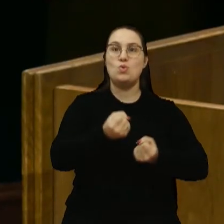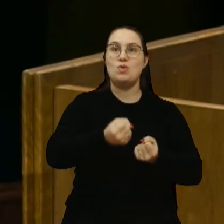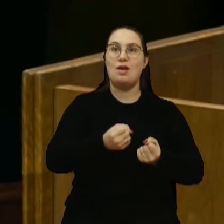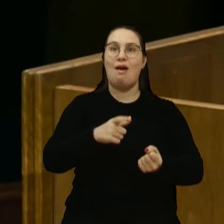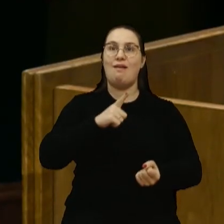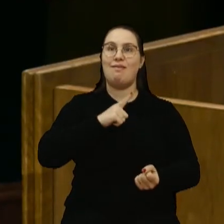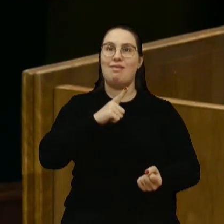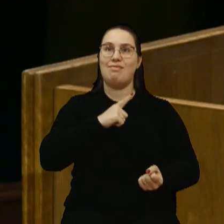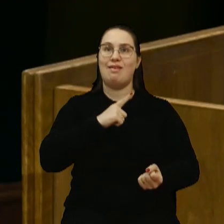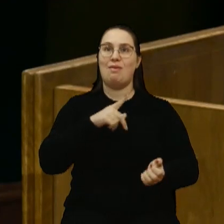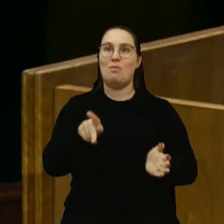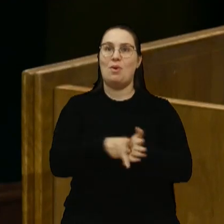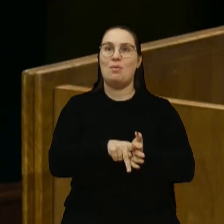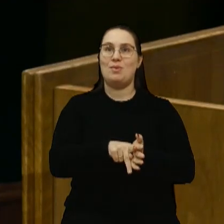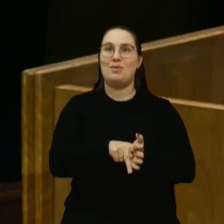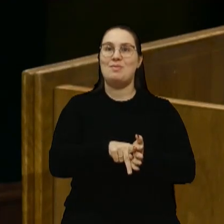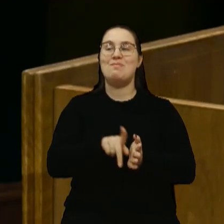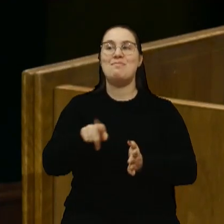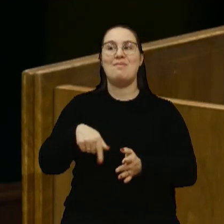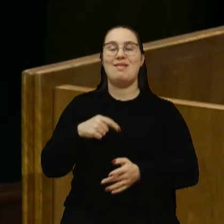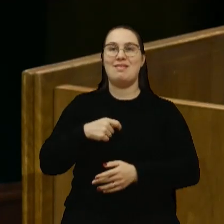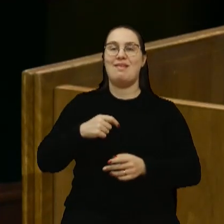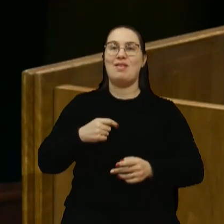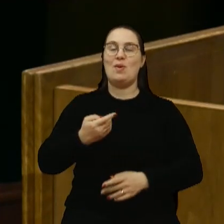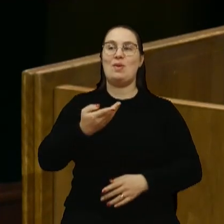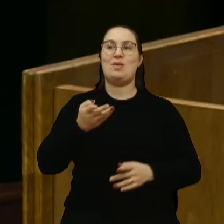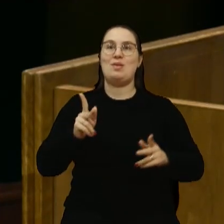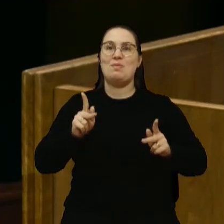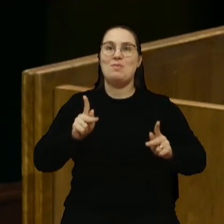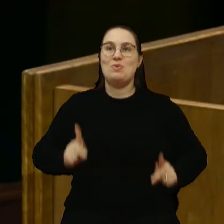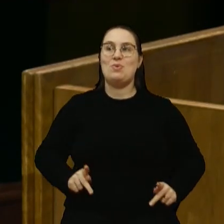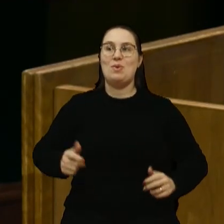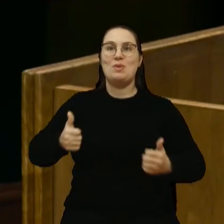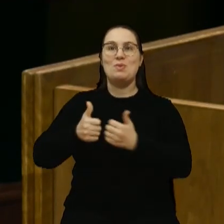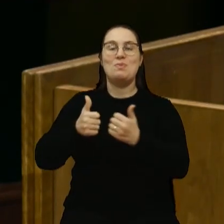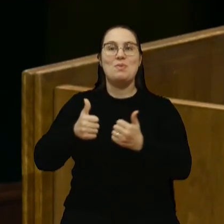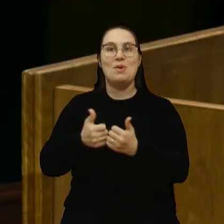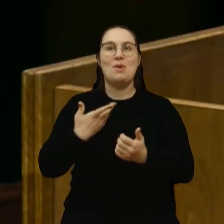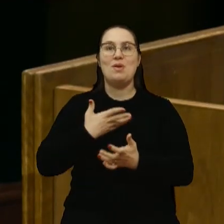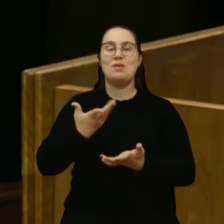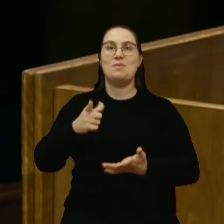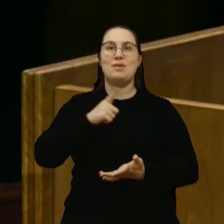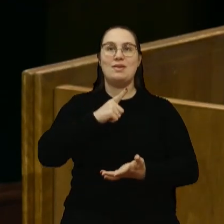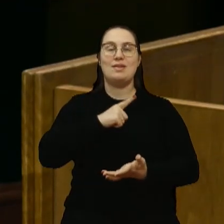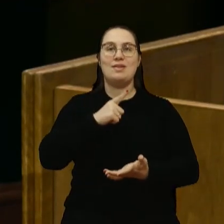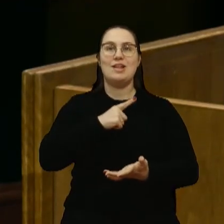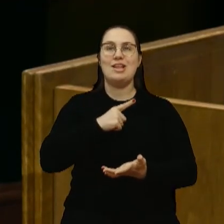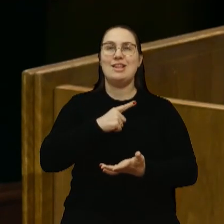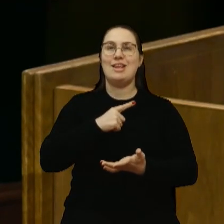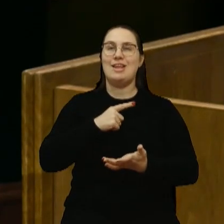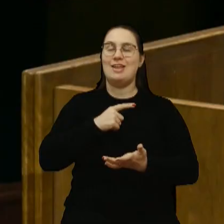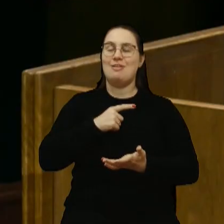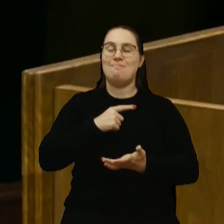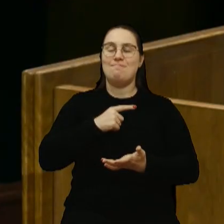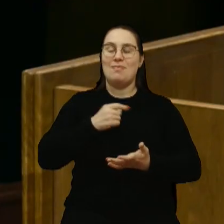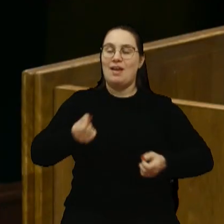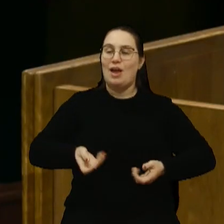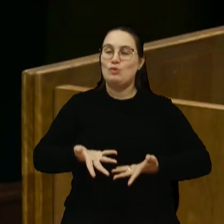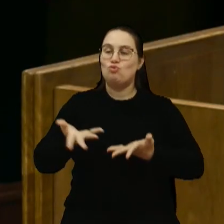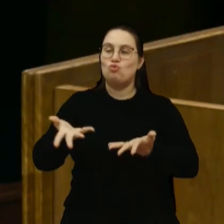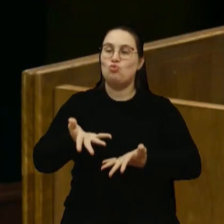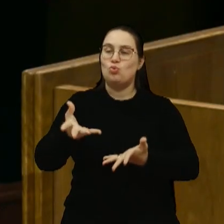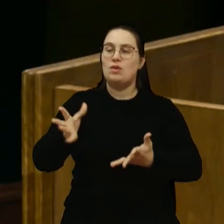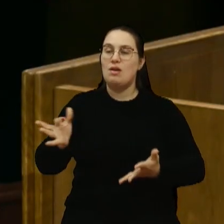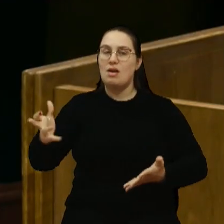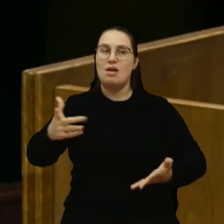que conseguimos ajudar. Ver milhares de famílias, bem como animais carentes, sendo beneficiados pelas nossas arrecadações e